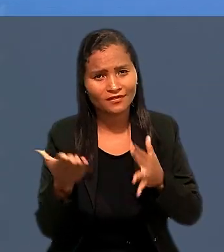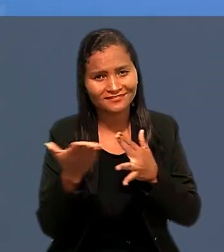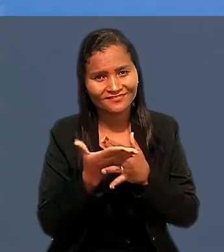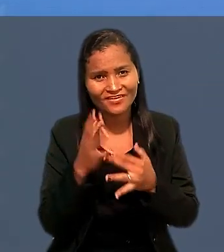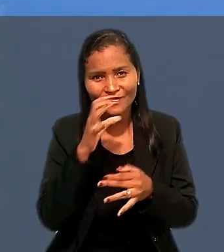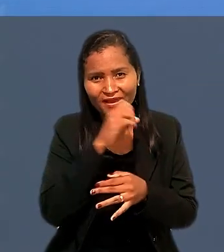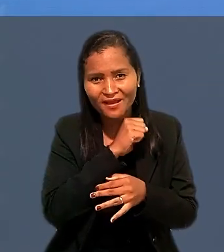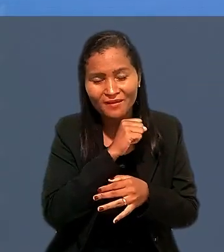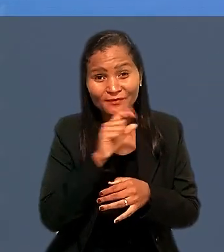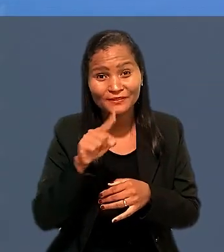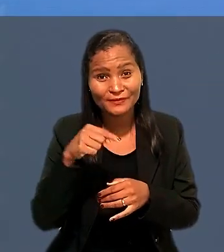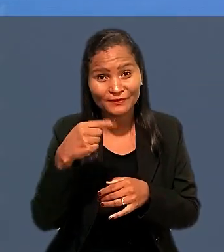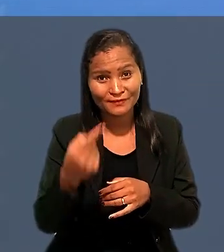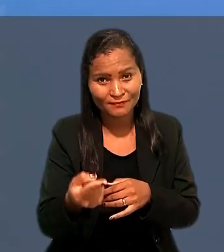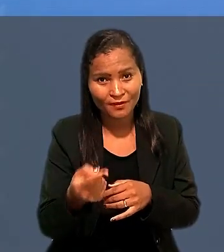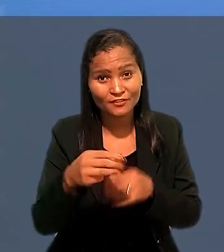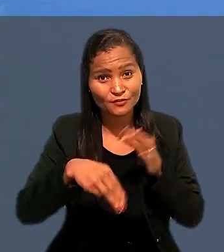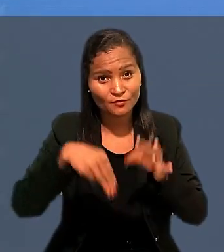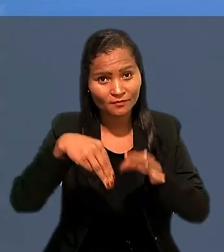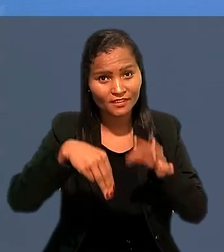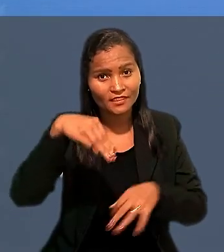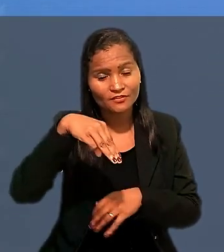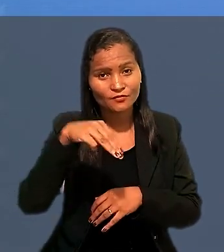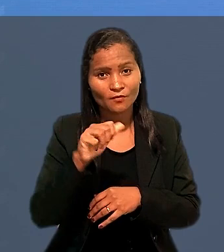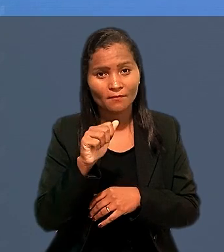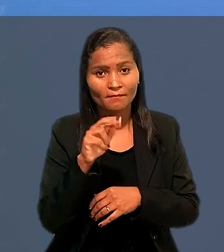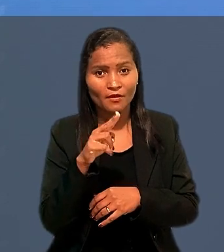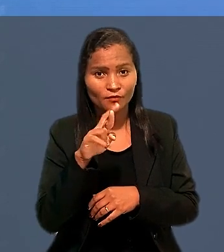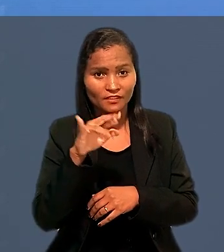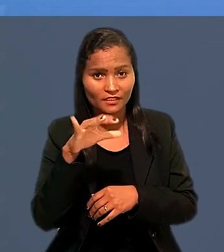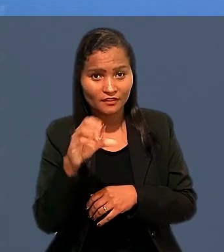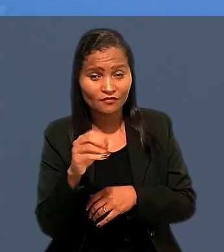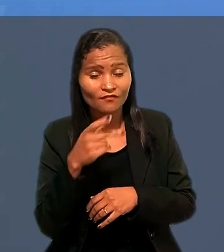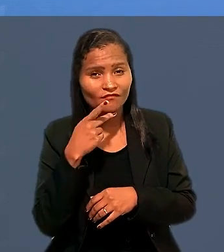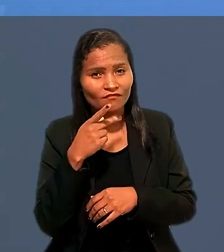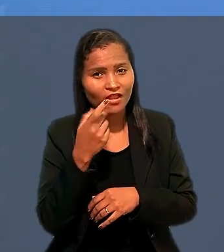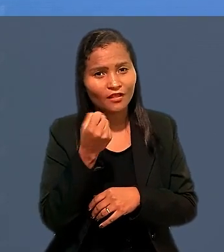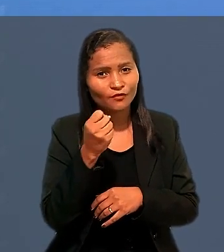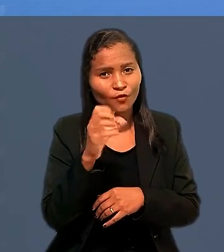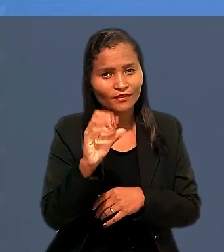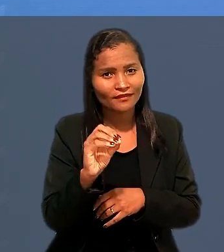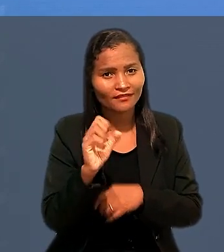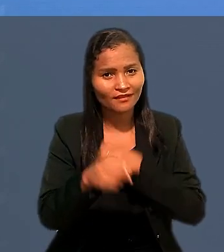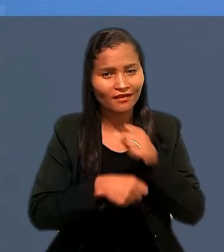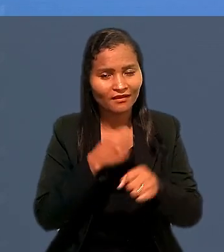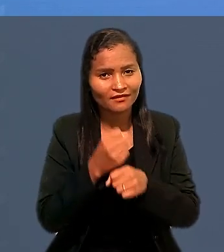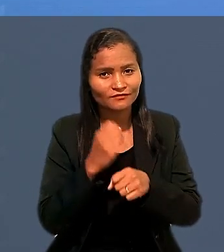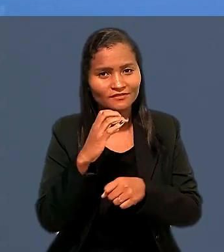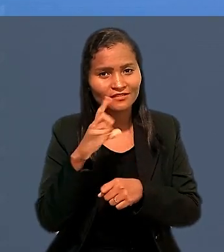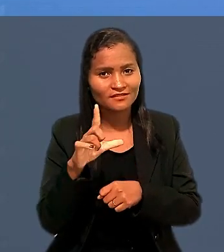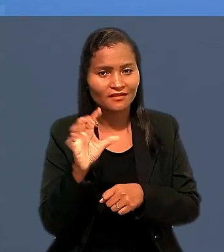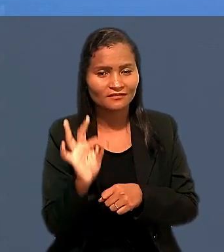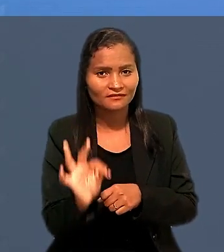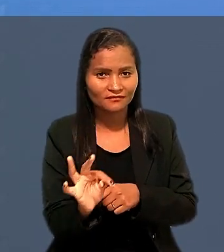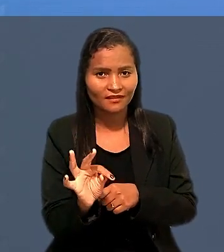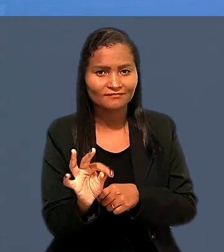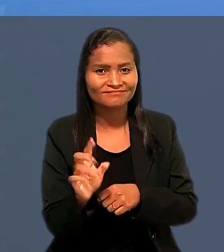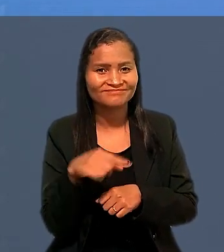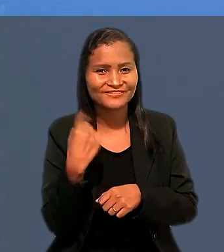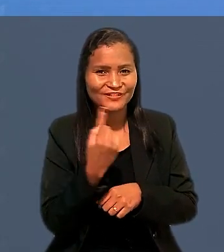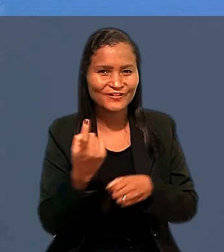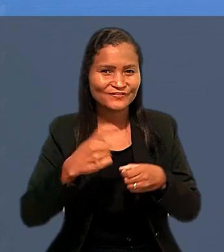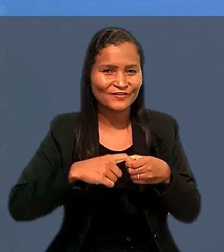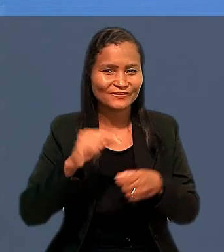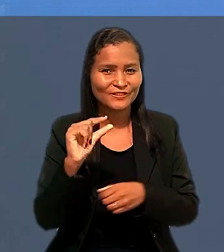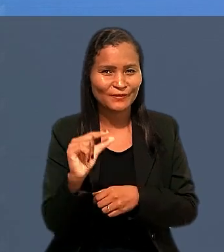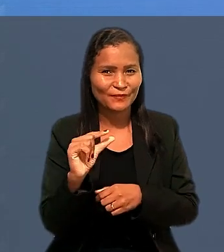Vamos fazer uma pausa rápida e no próximo bloco, ministro Maurício Godinho Delgado fala sobre os 80 anos da consolidação das leis do trabalho.